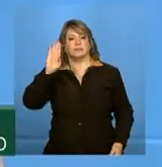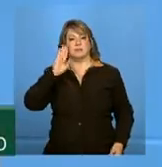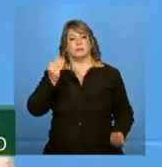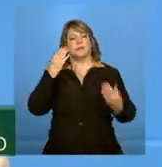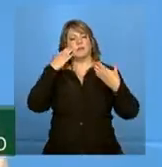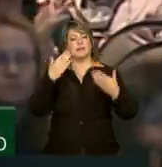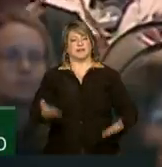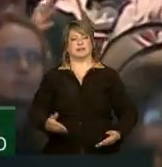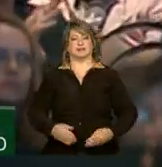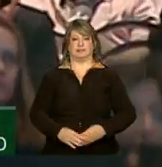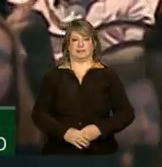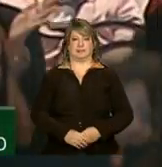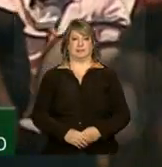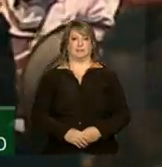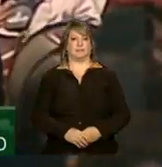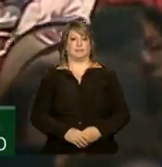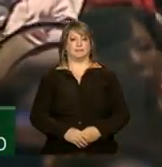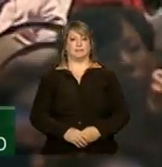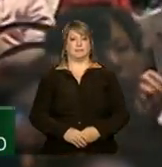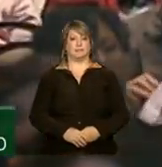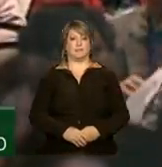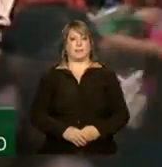Muito obrigado.